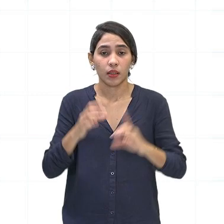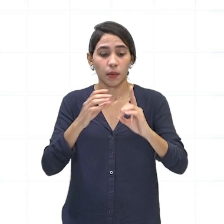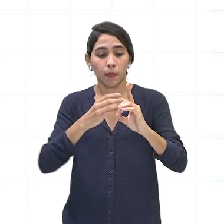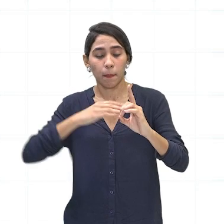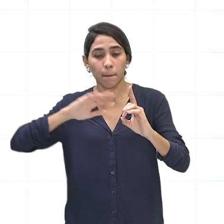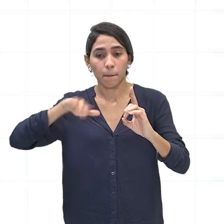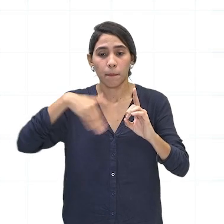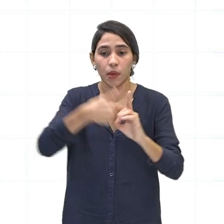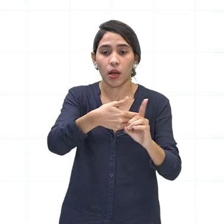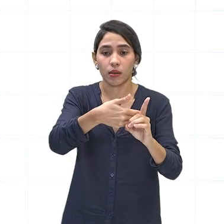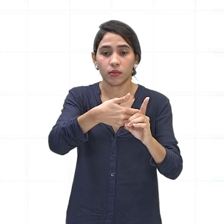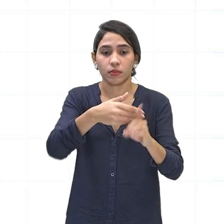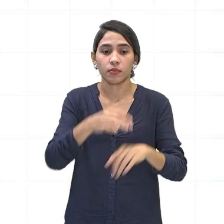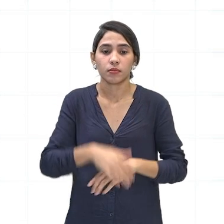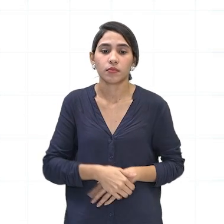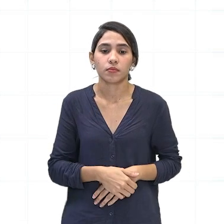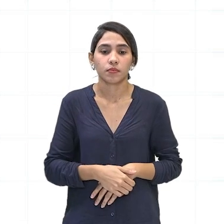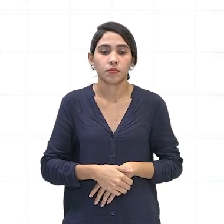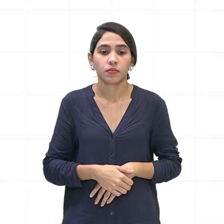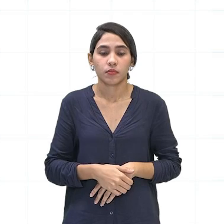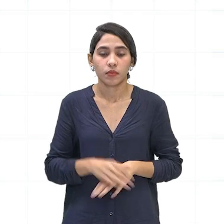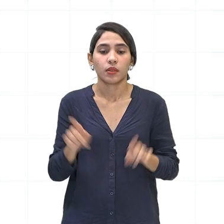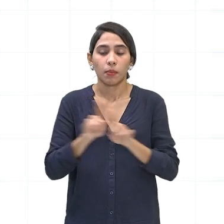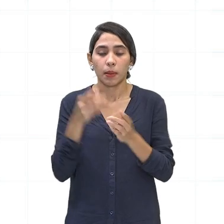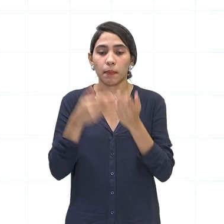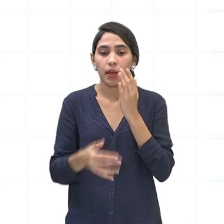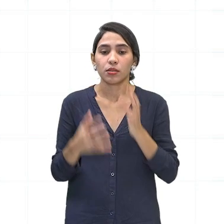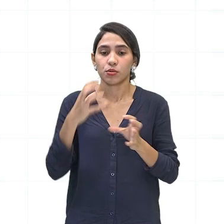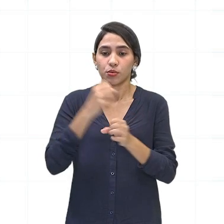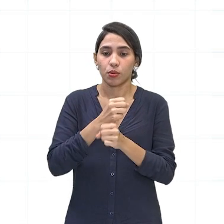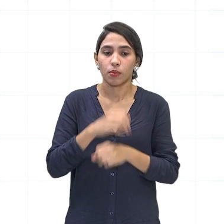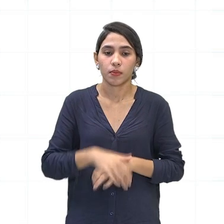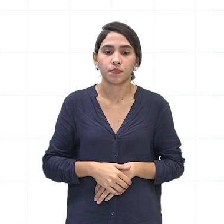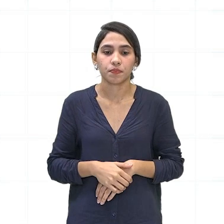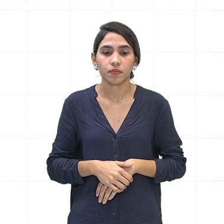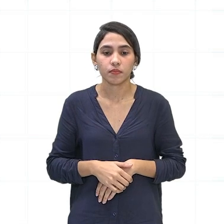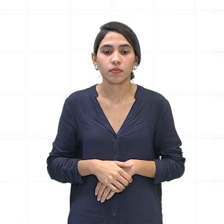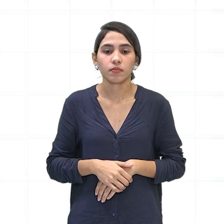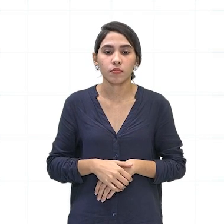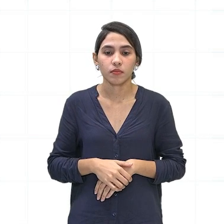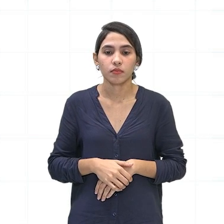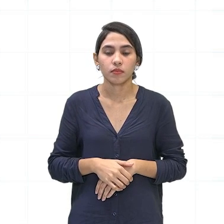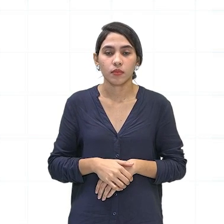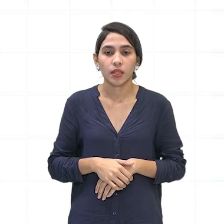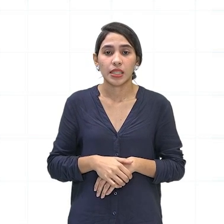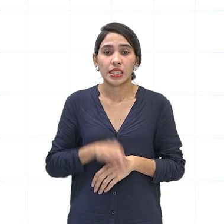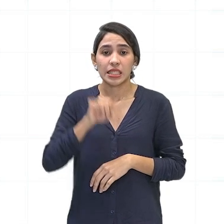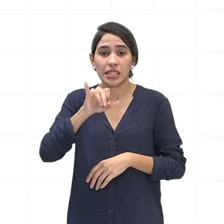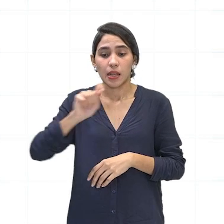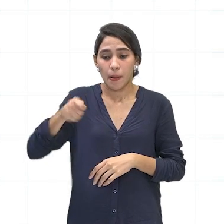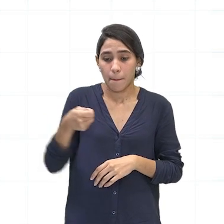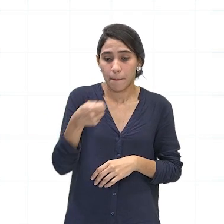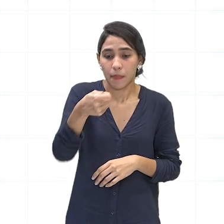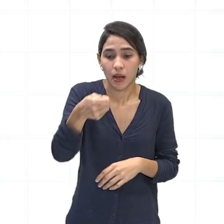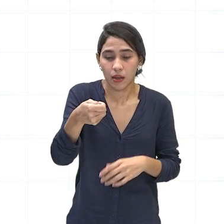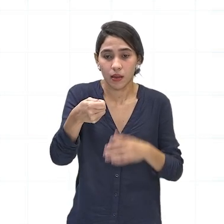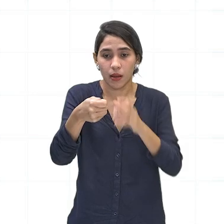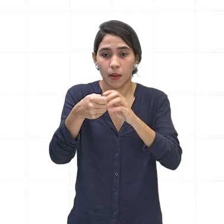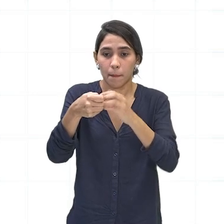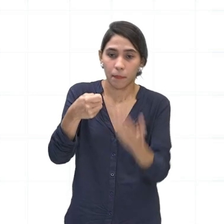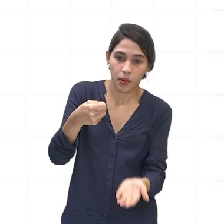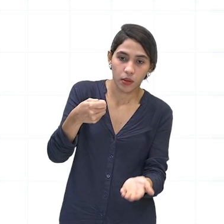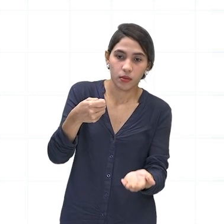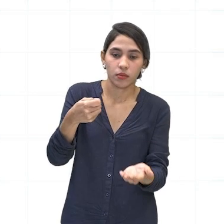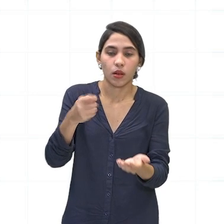uma penalização, gera penalização, na verdade. Soltar ou perder a shinai durante a luta também vai